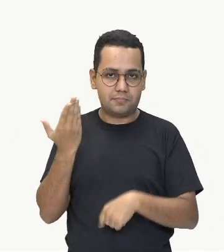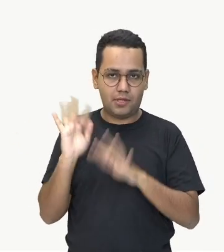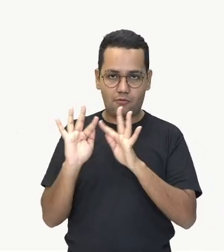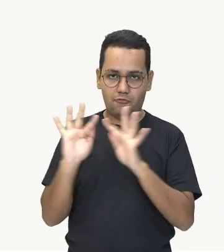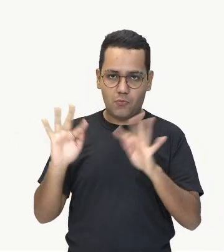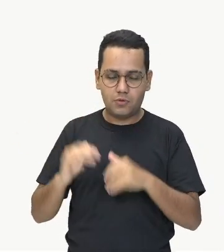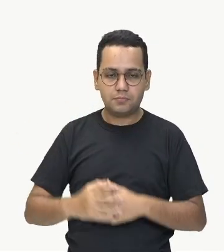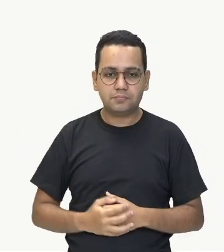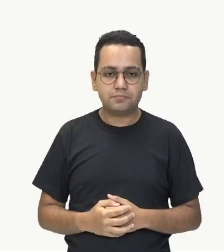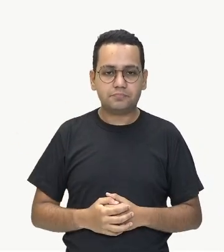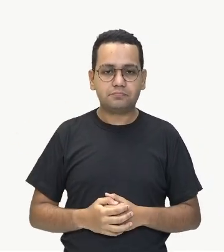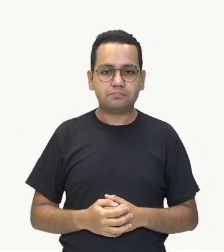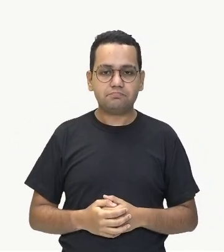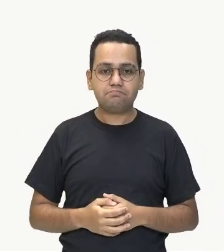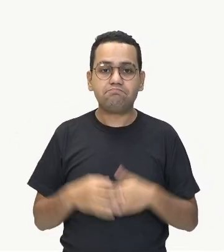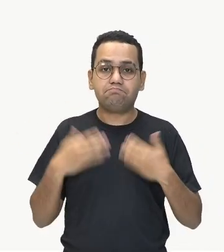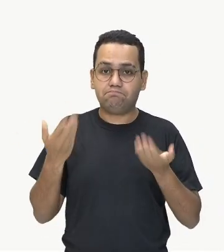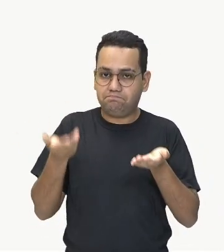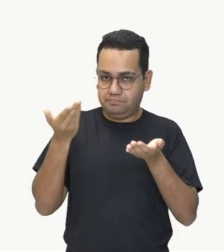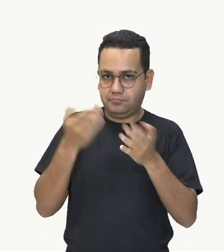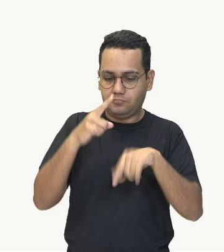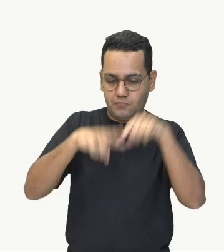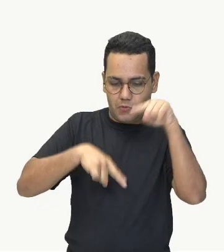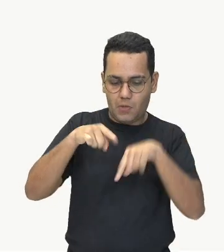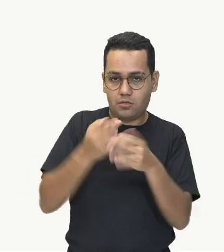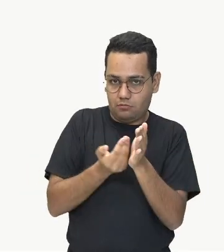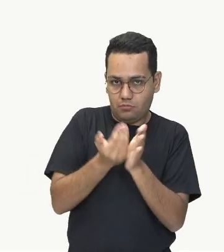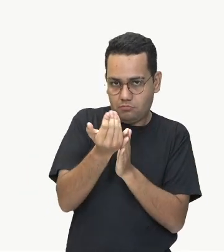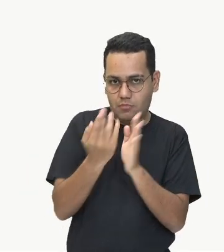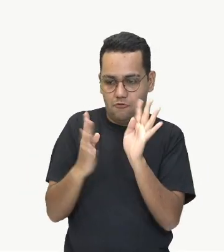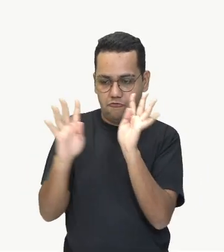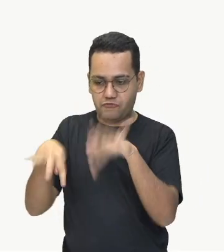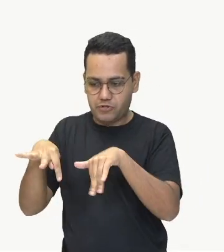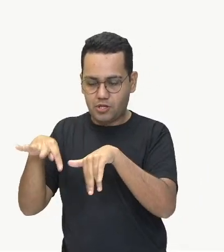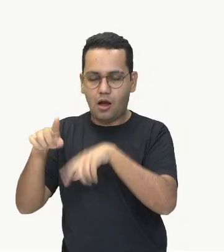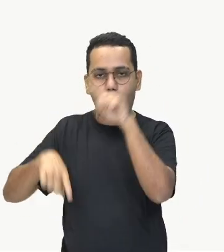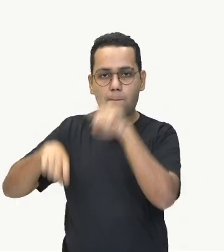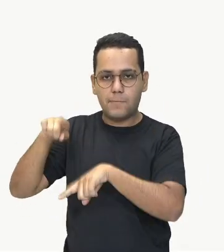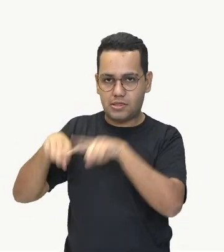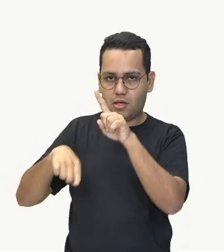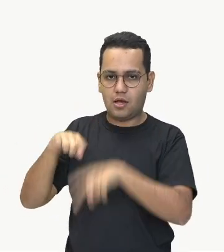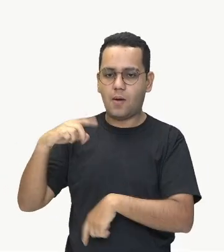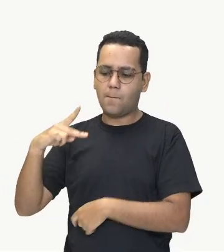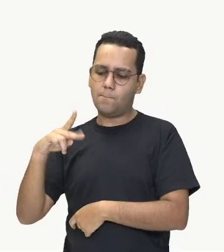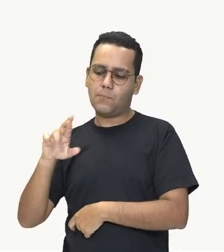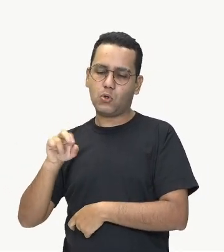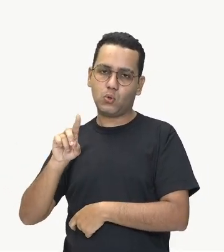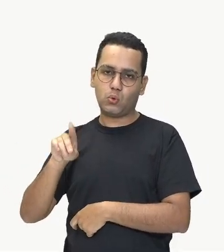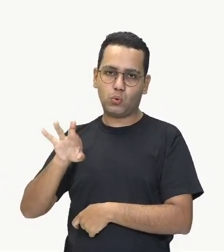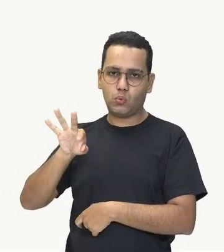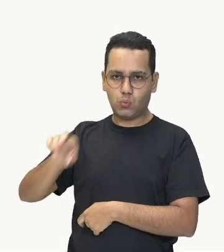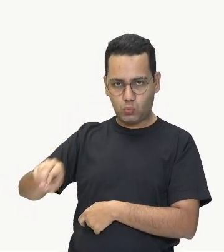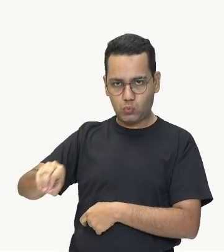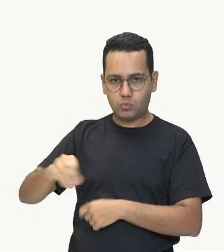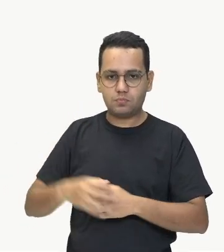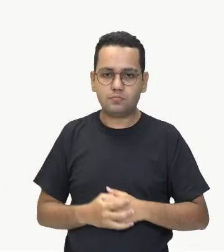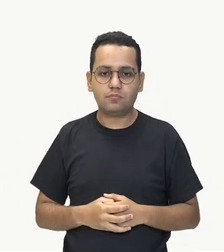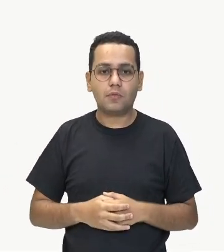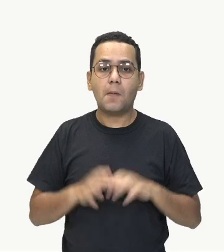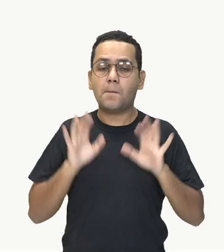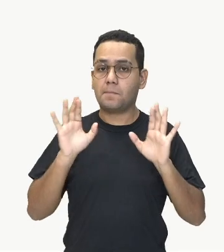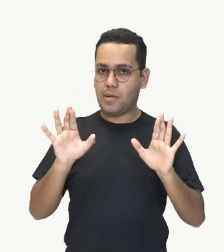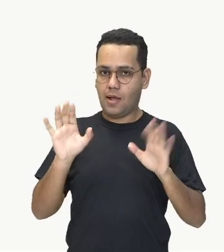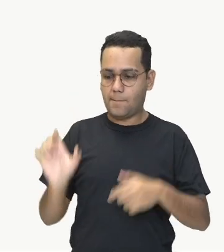início é o reagente e o final é o produto então como é variação nós teremos esse símbolo